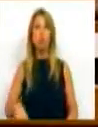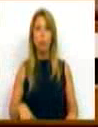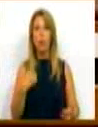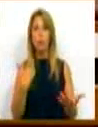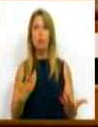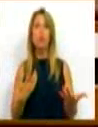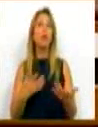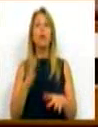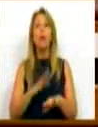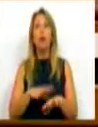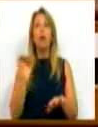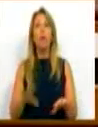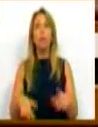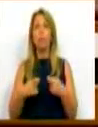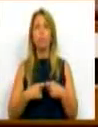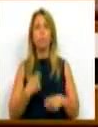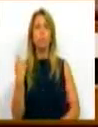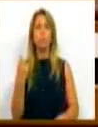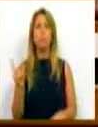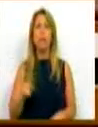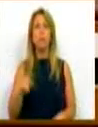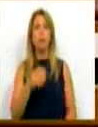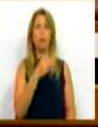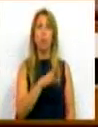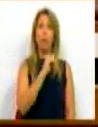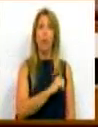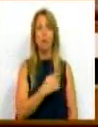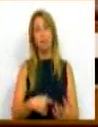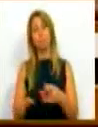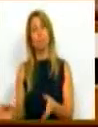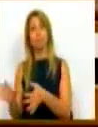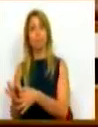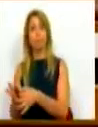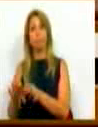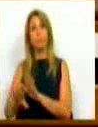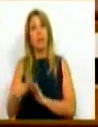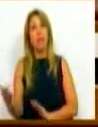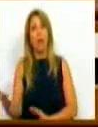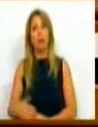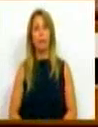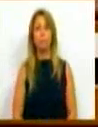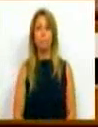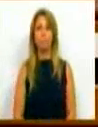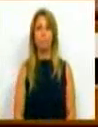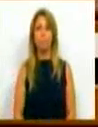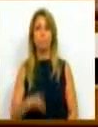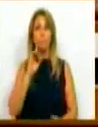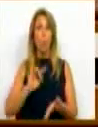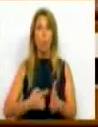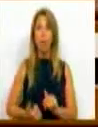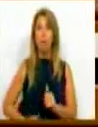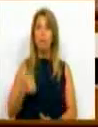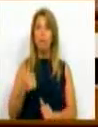a incompatibilidade persistente entre o PS e a coligação de direita. O essencial